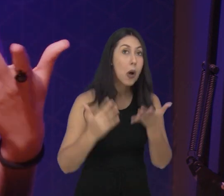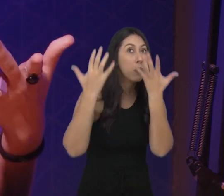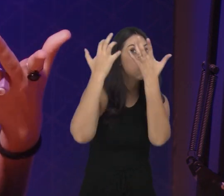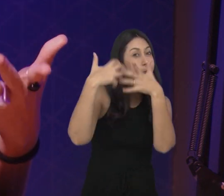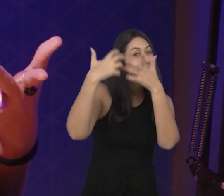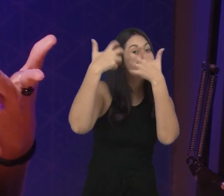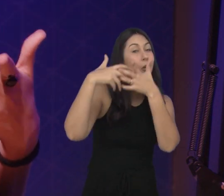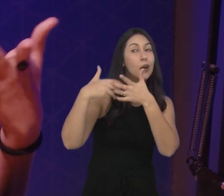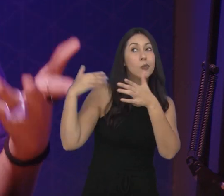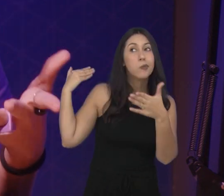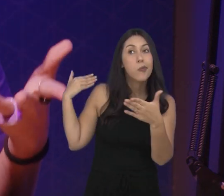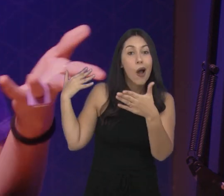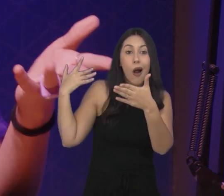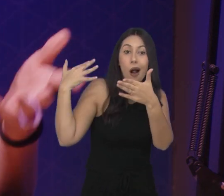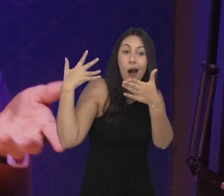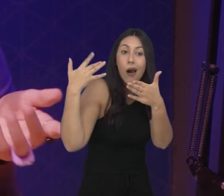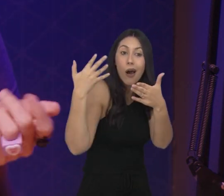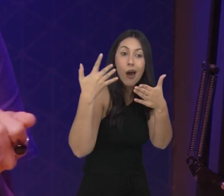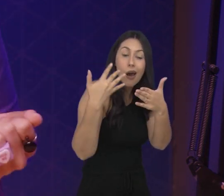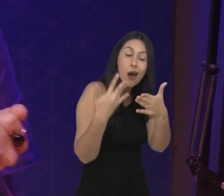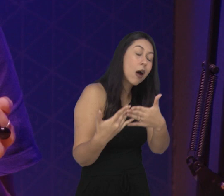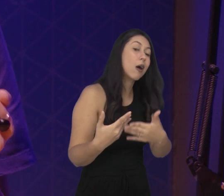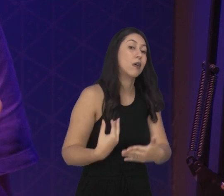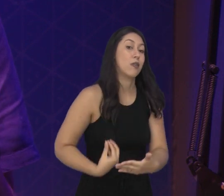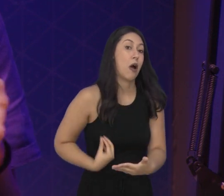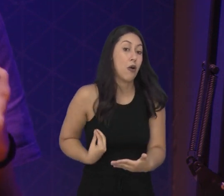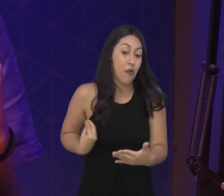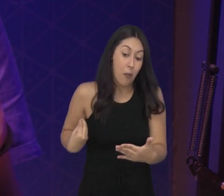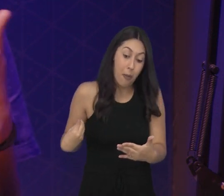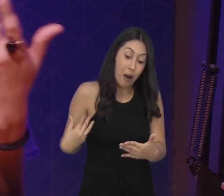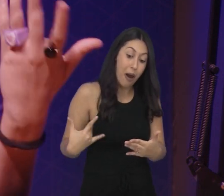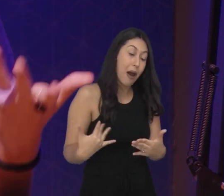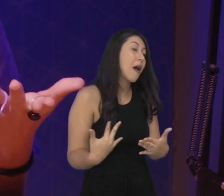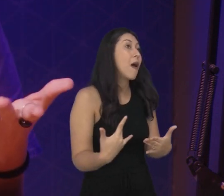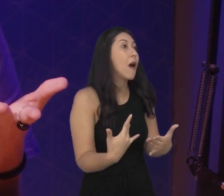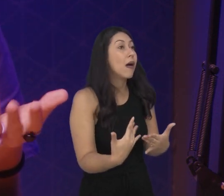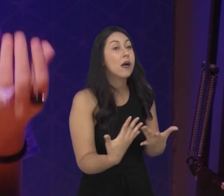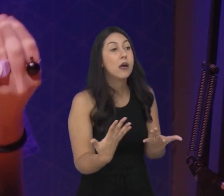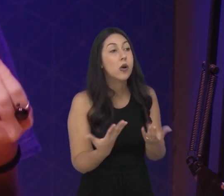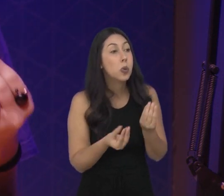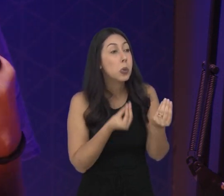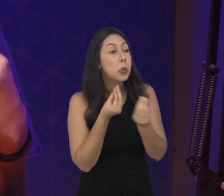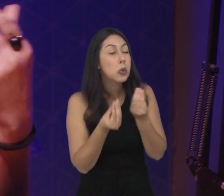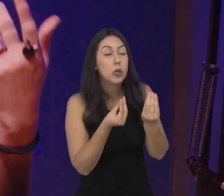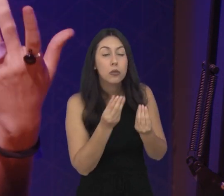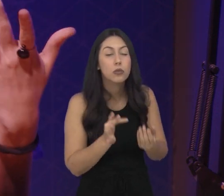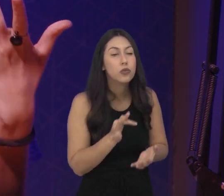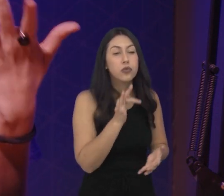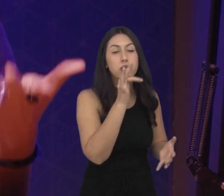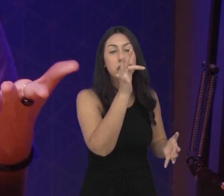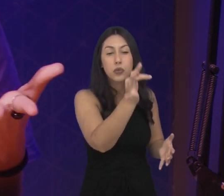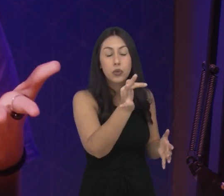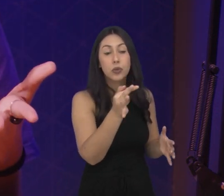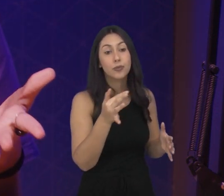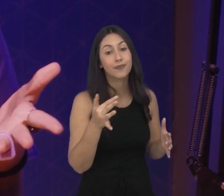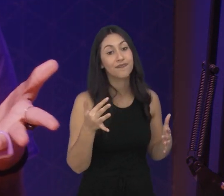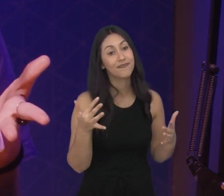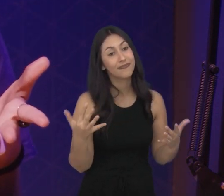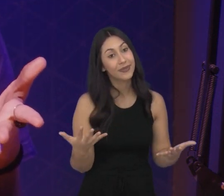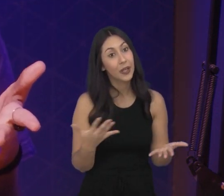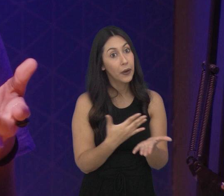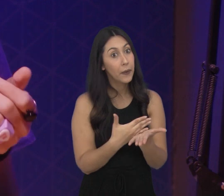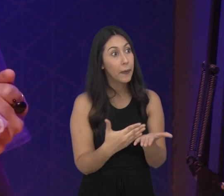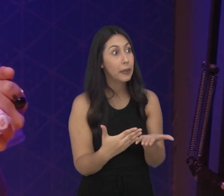refletir sobre sua trajetória de vida, como o Samu bem falou, questiona suas escolhas e o rumo em que sua vida está tomando.